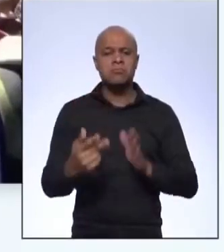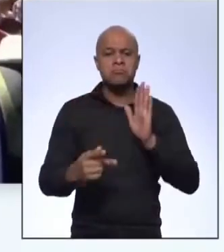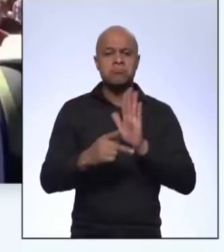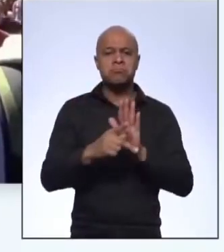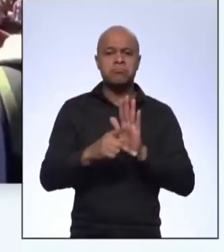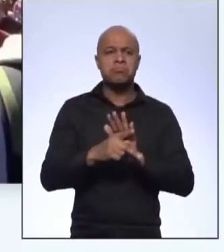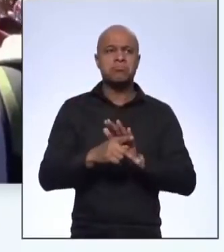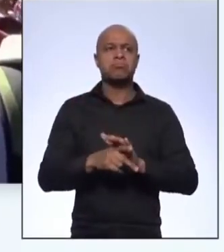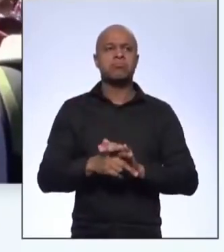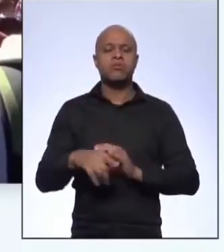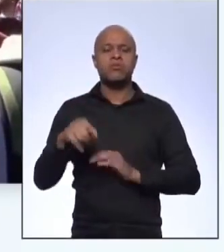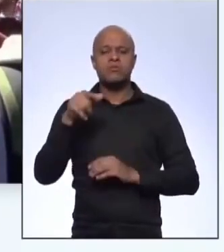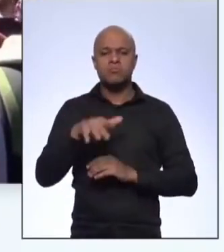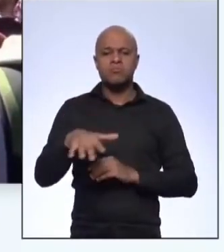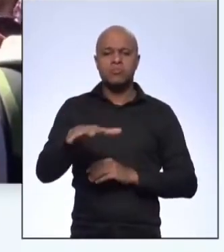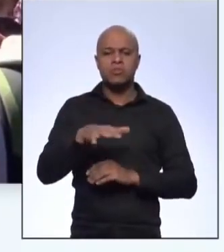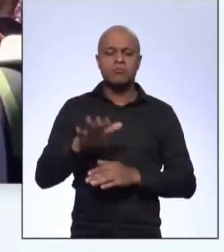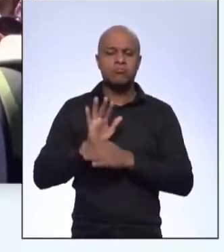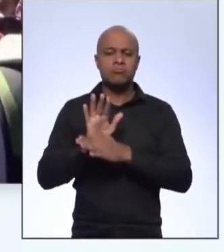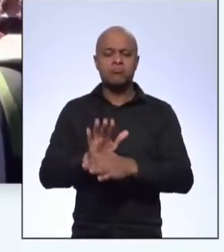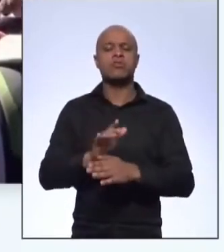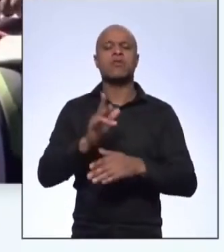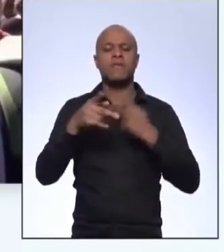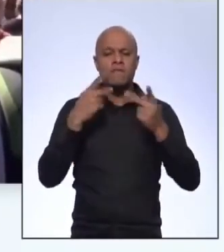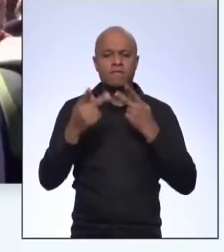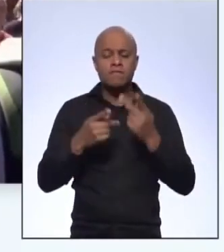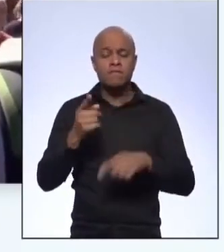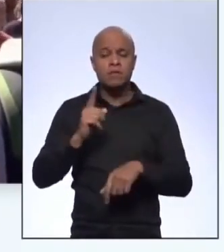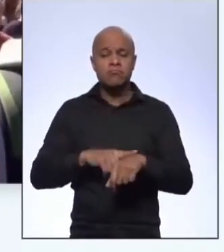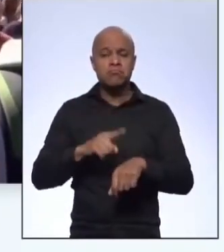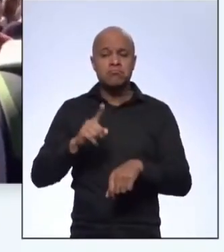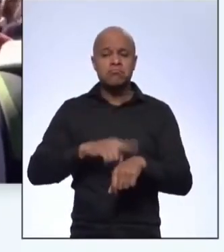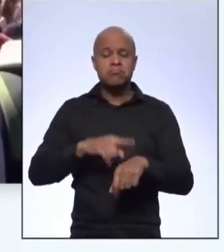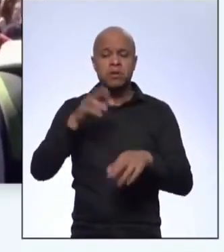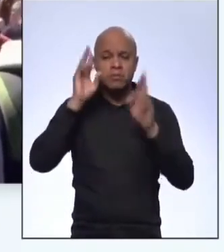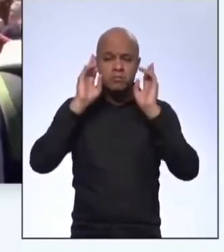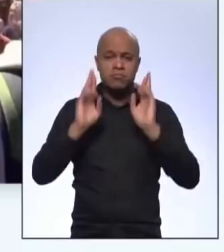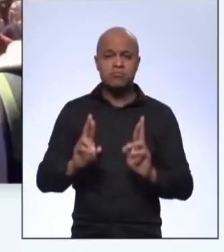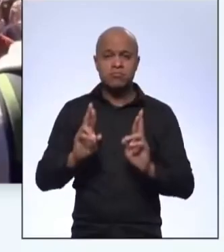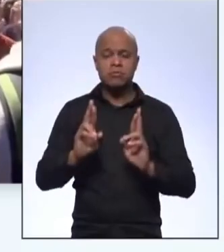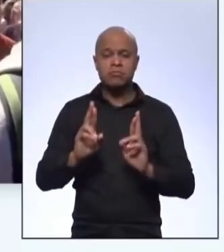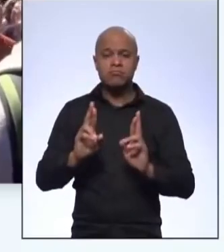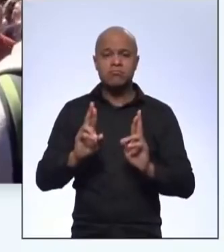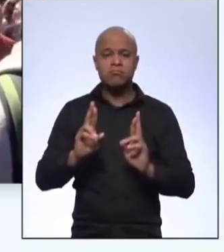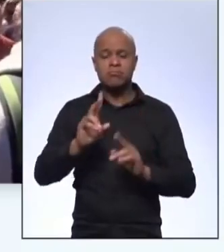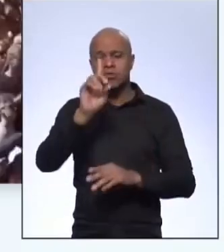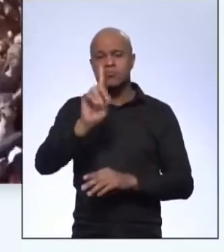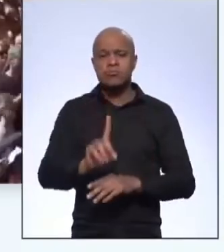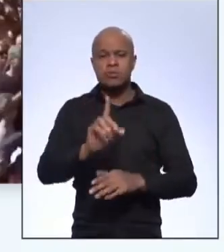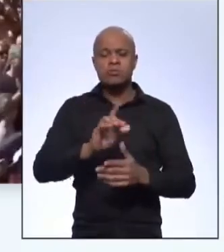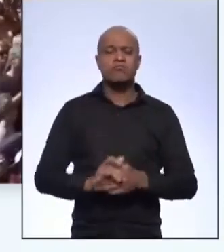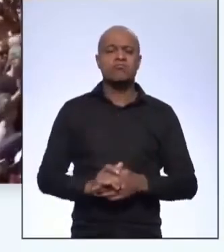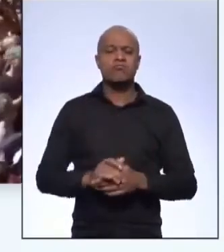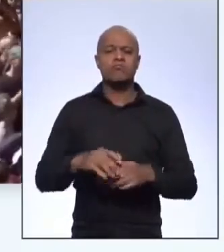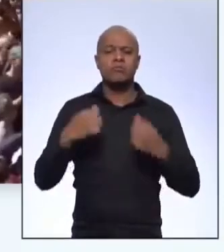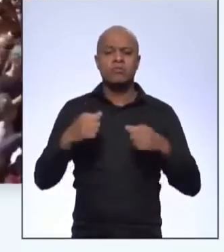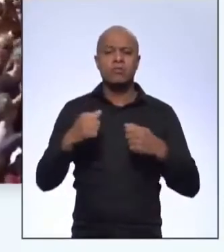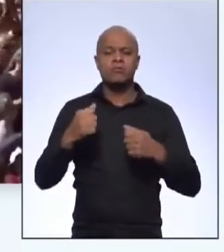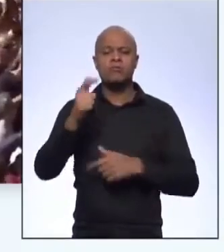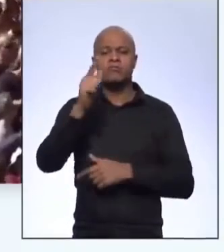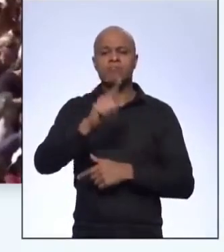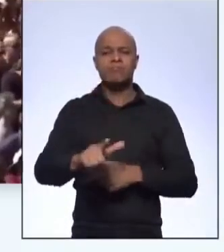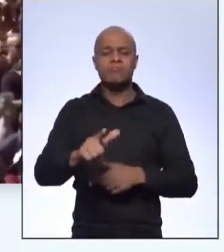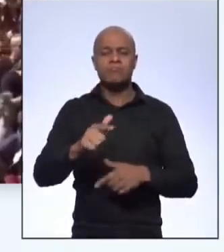Este participante do ato de apoio diz que é hora de respeitar os direitos do povo basco e que é preciso seguir adiante em busca